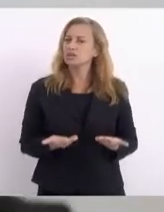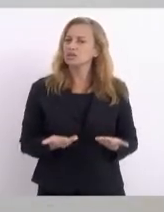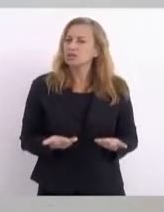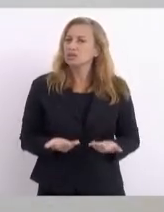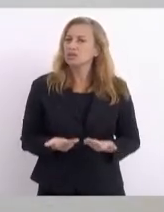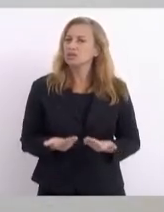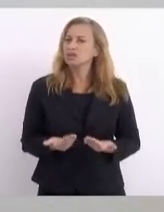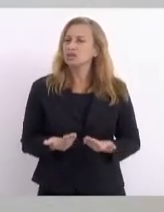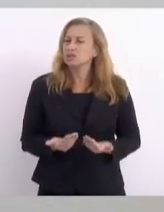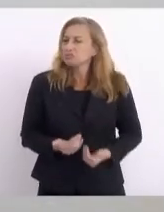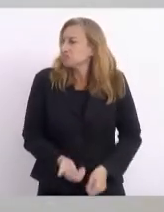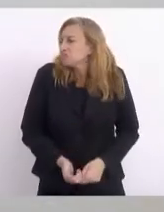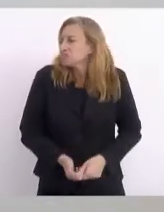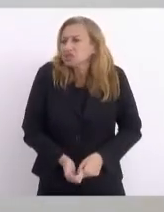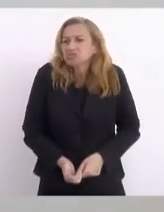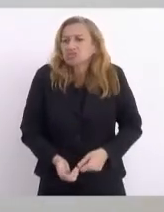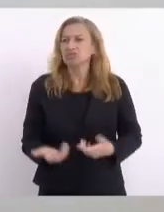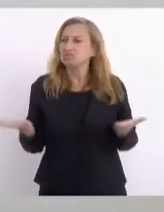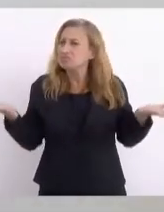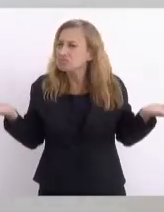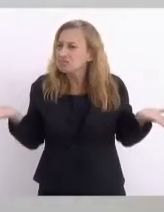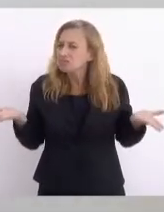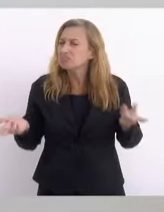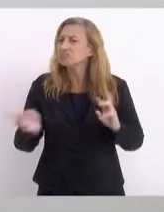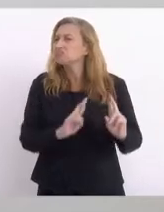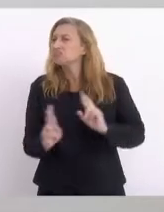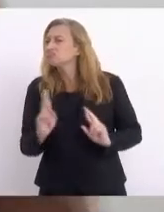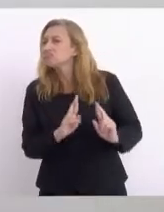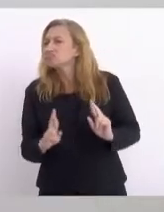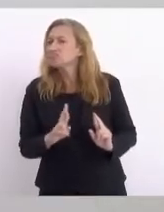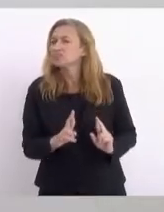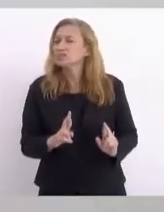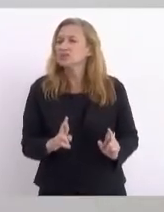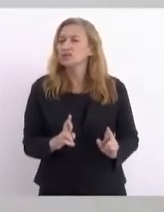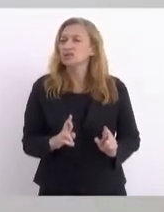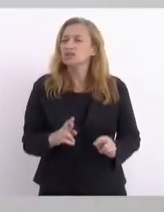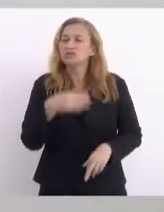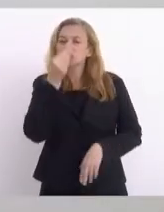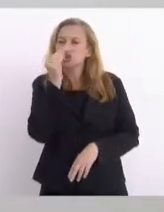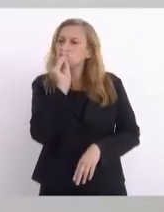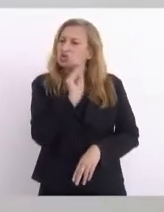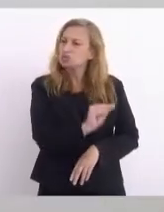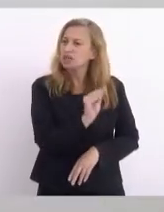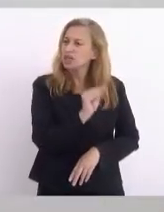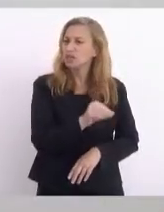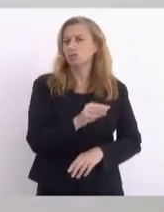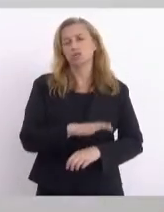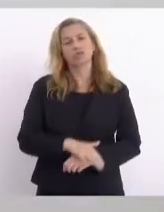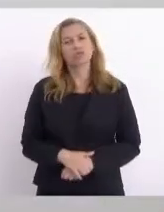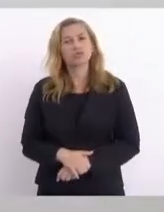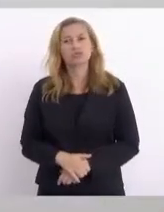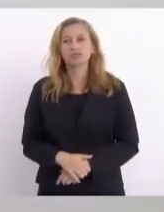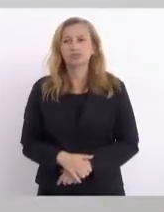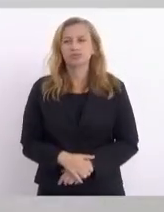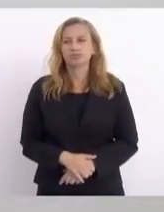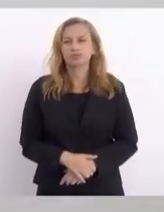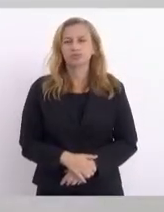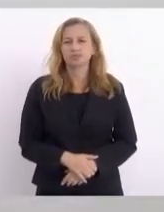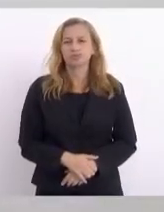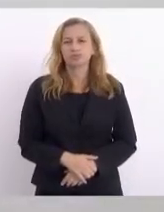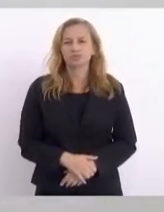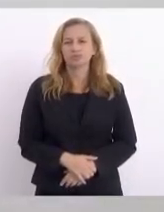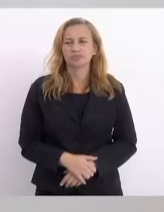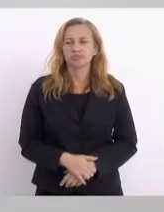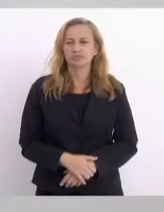nadando de braçada em relação ao desrespeito que deva ter,